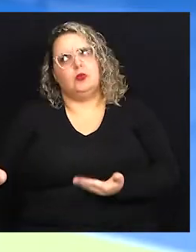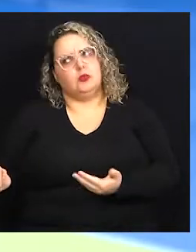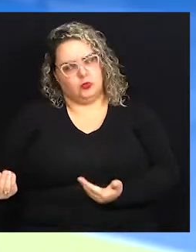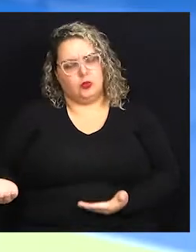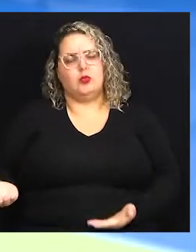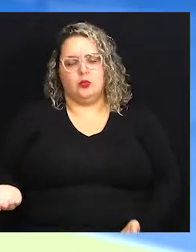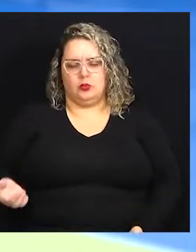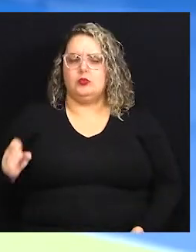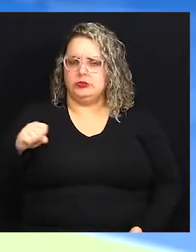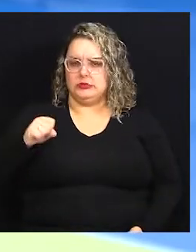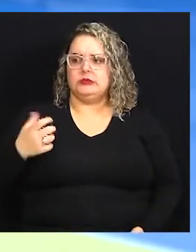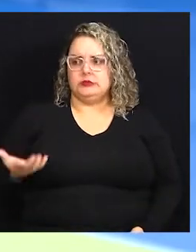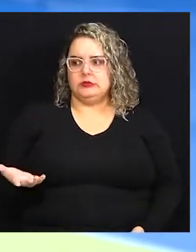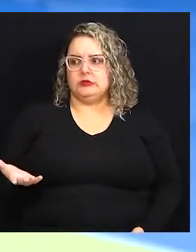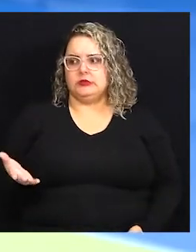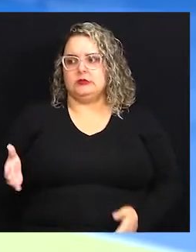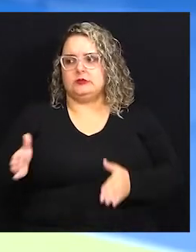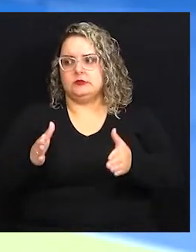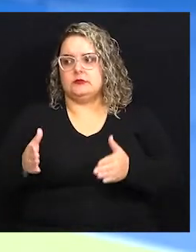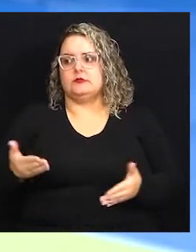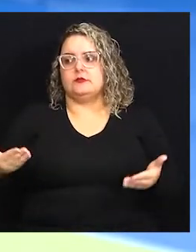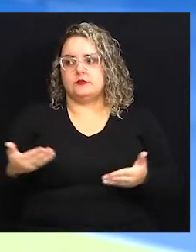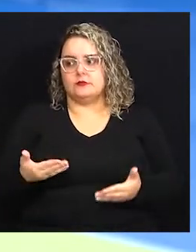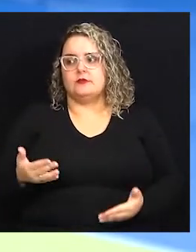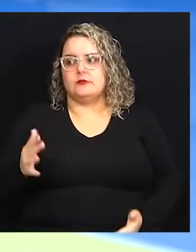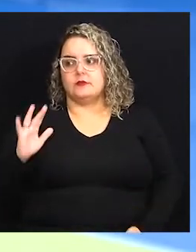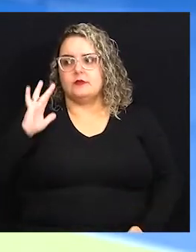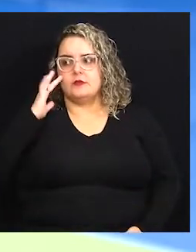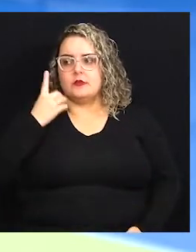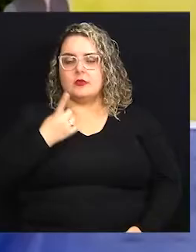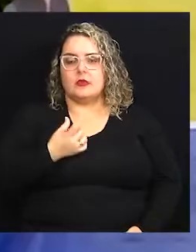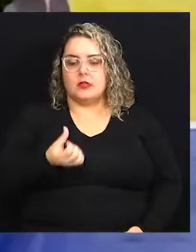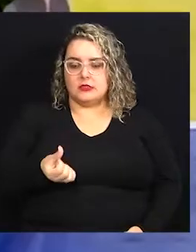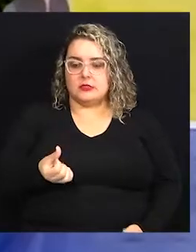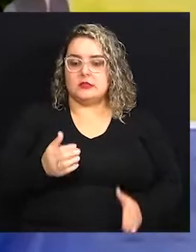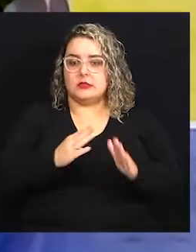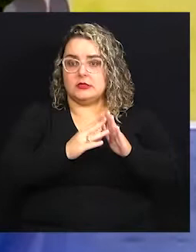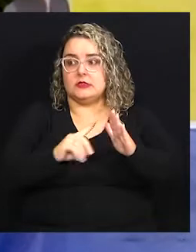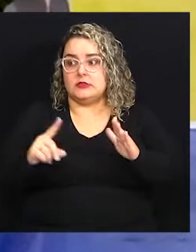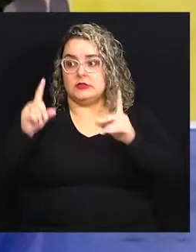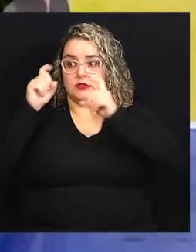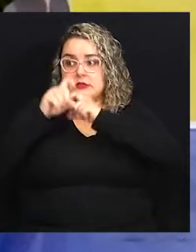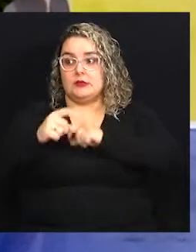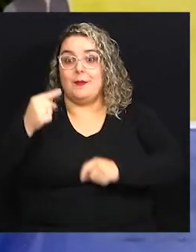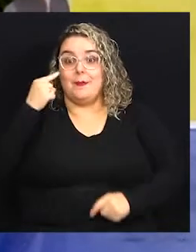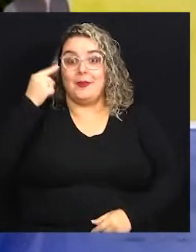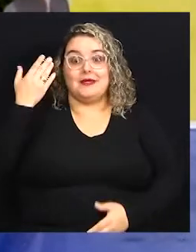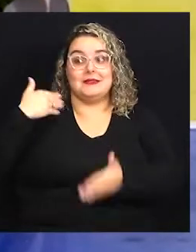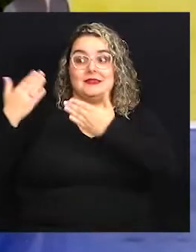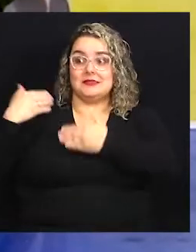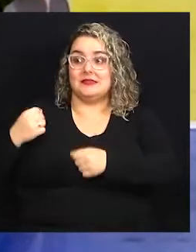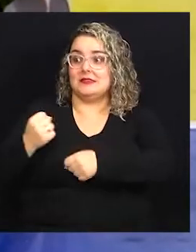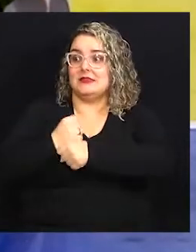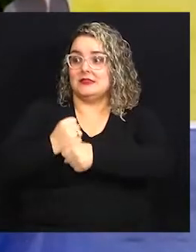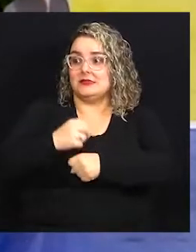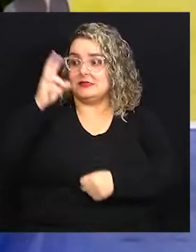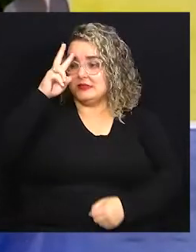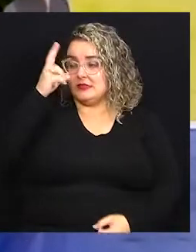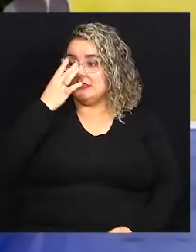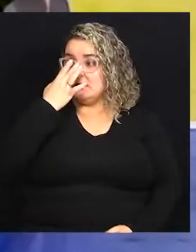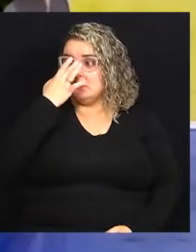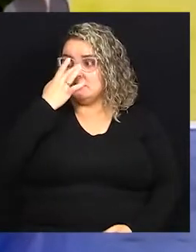ainda, se hoje a gente considera um 16 para sair de casa difícil, imagina naquela época. Que ano que era, você lembra?